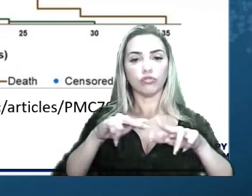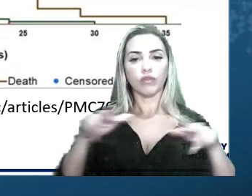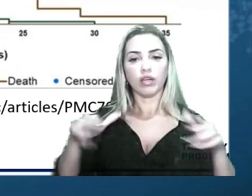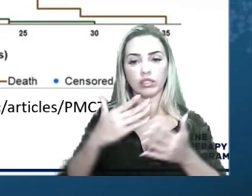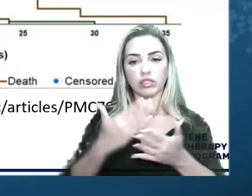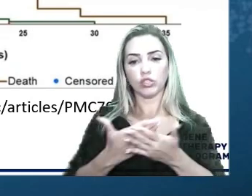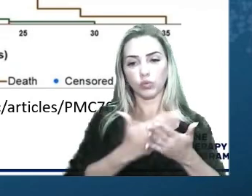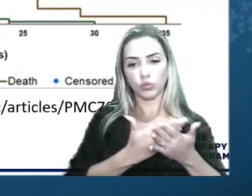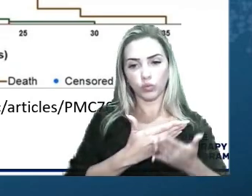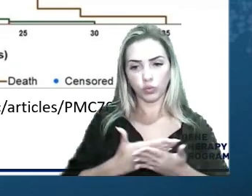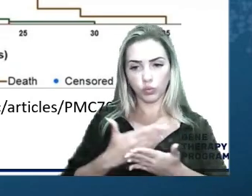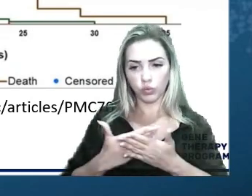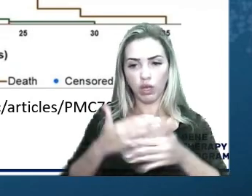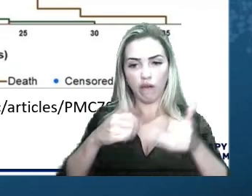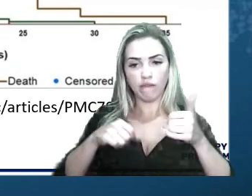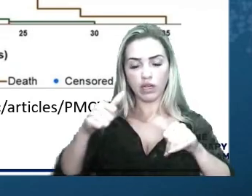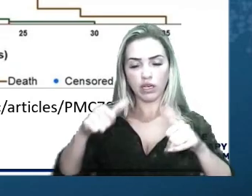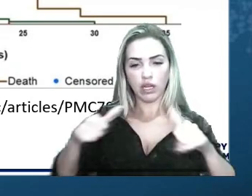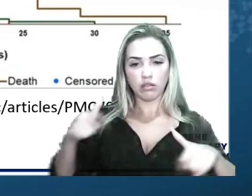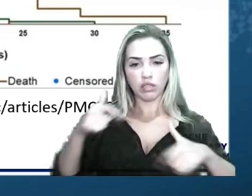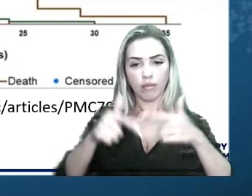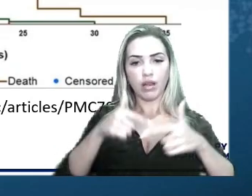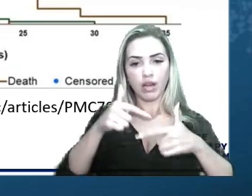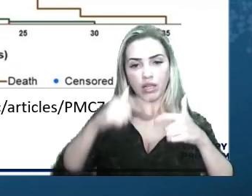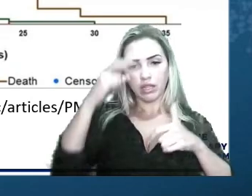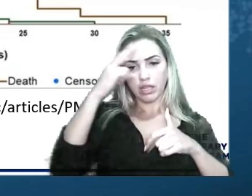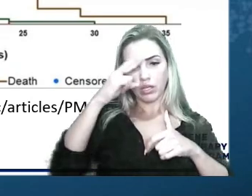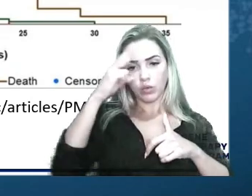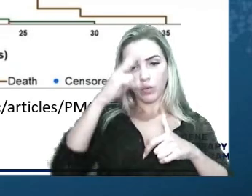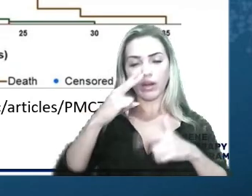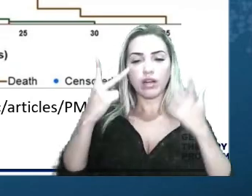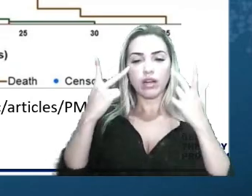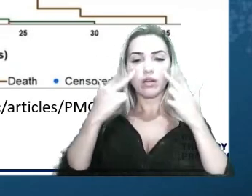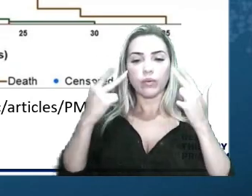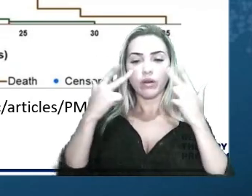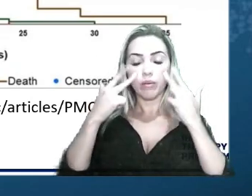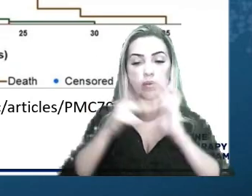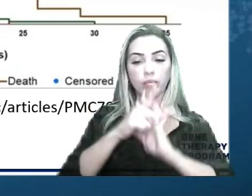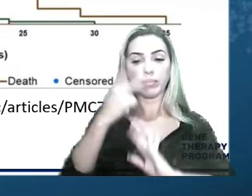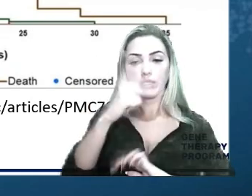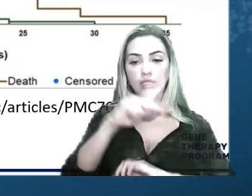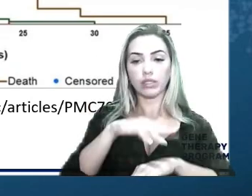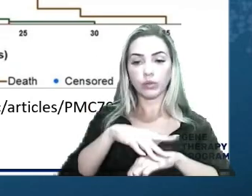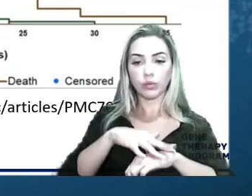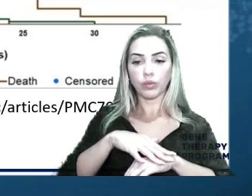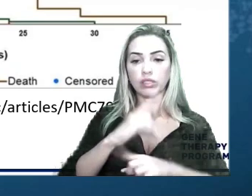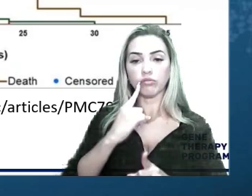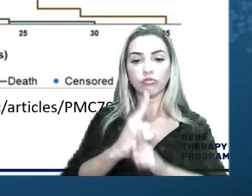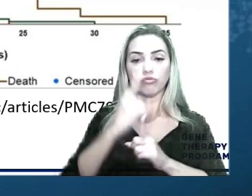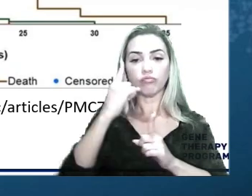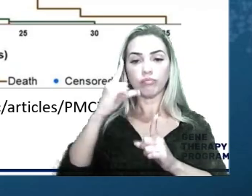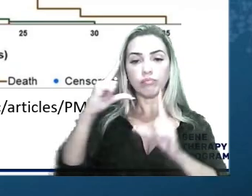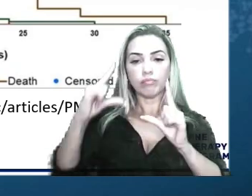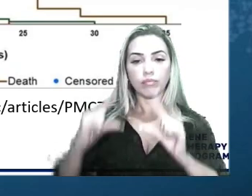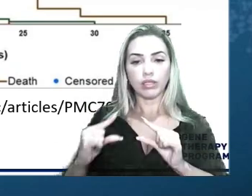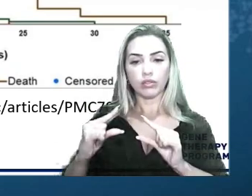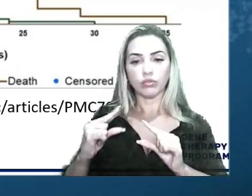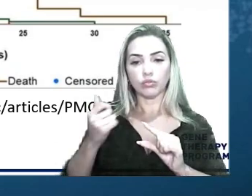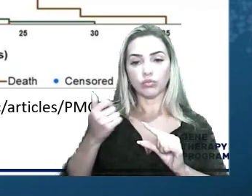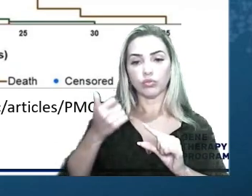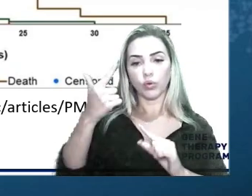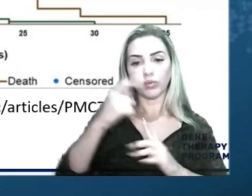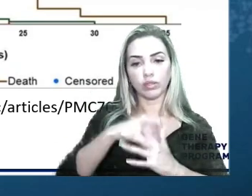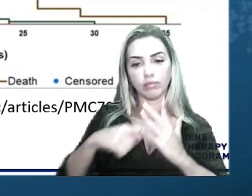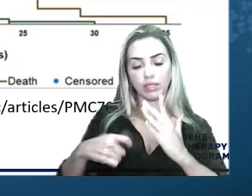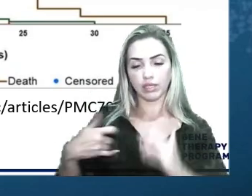e avaliados na história natural dessa doença como um diagnóstico com menos de 12 meses